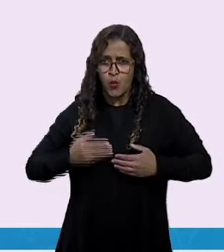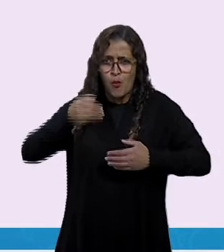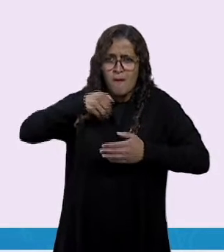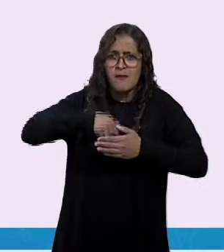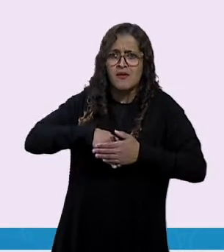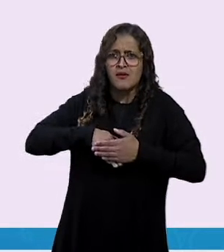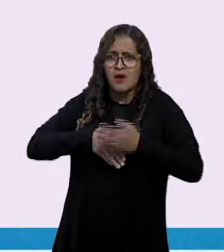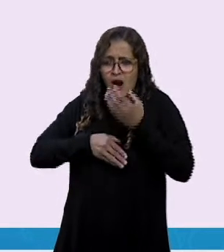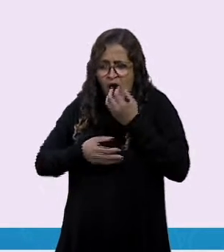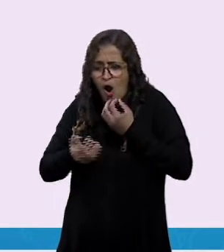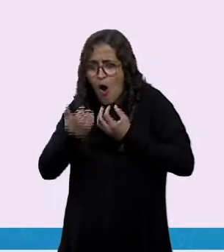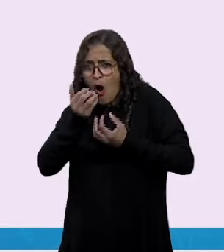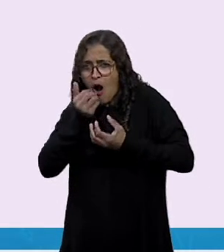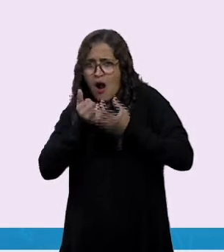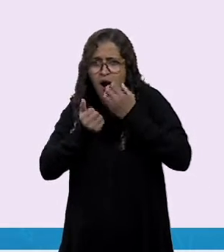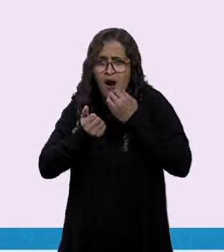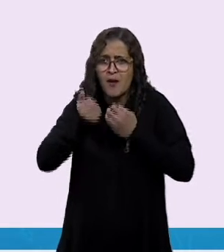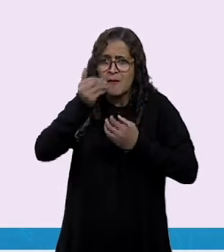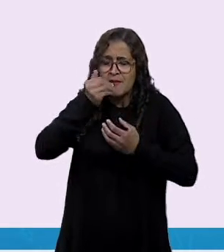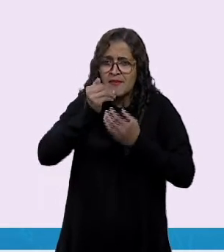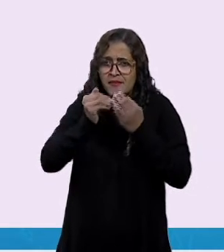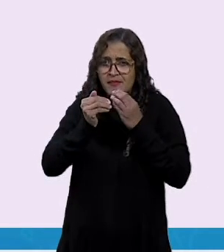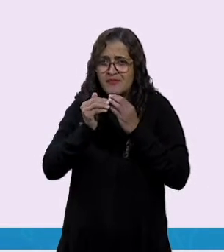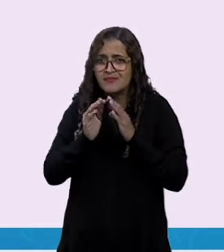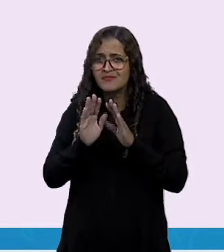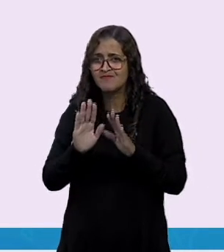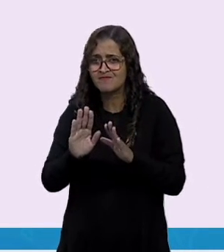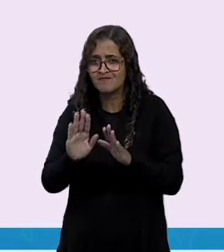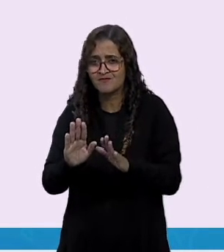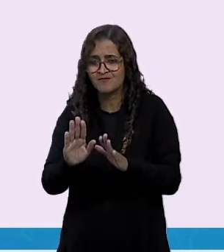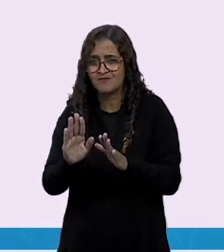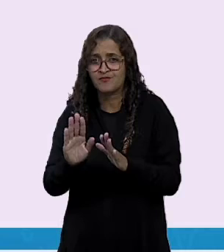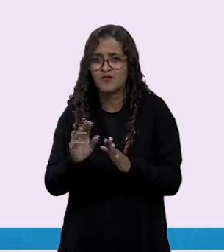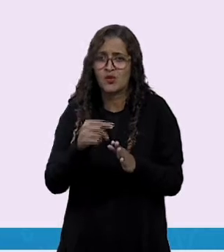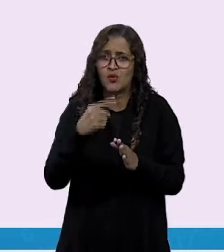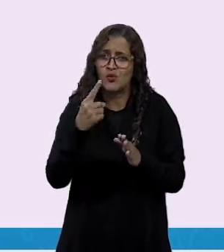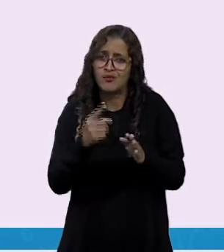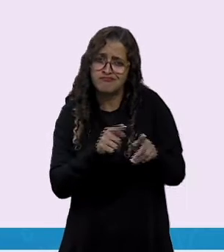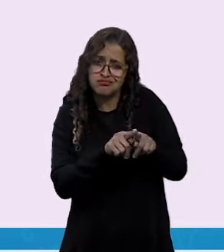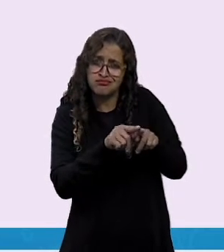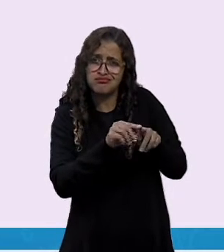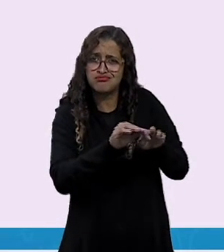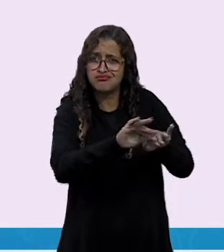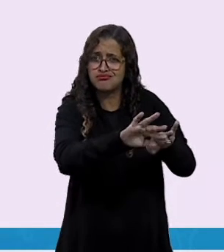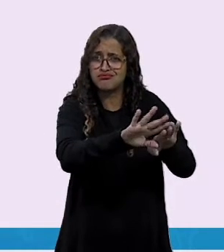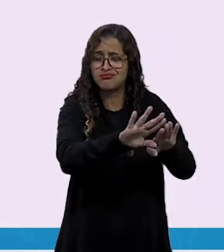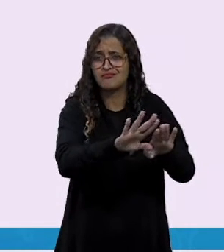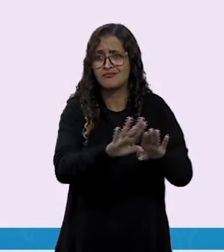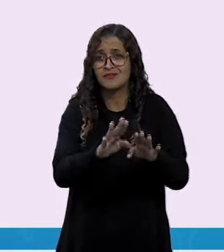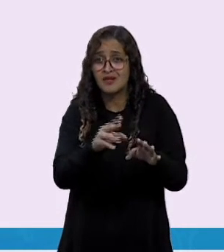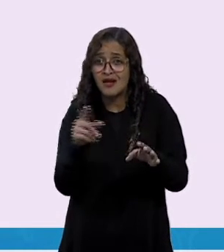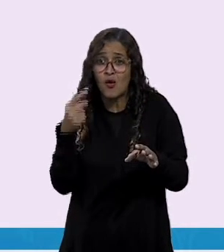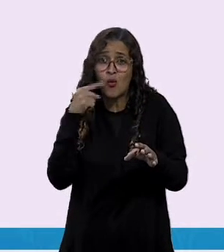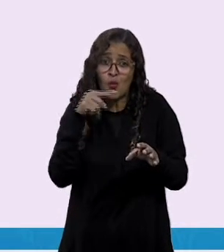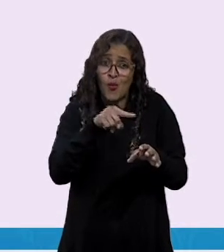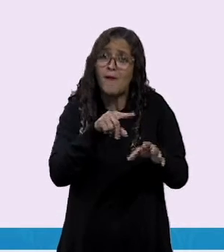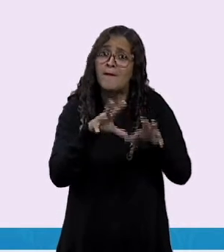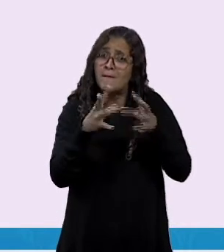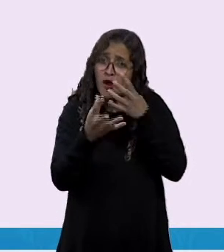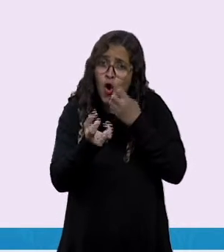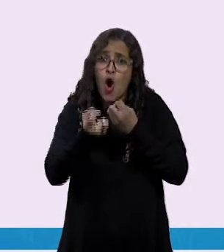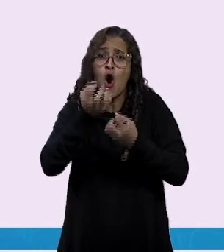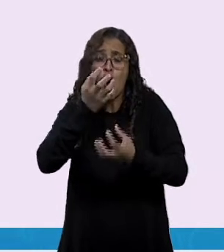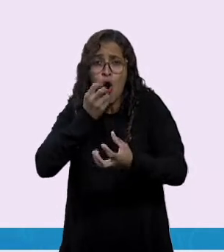vezes um filhote que não conseguiu sobreviver, né, que saiu do ovo, o irmãozinho também se alimenta daqueles restos ali, vai crescendo,